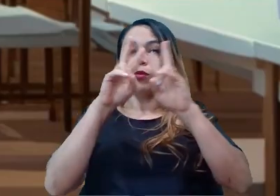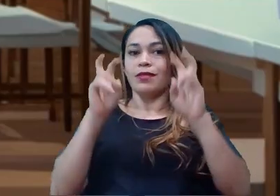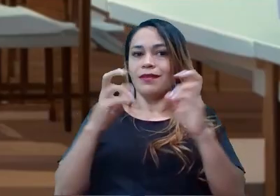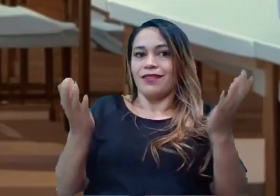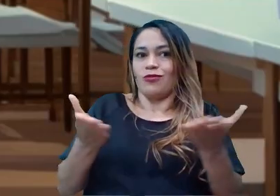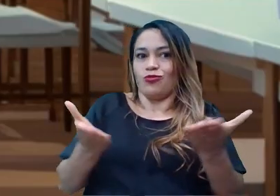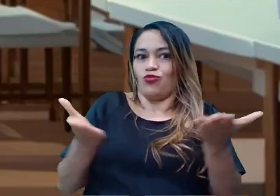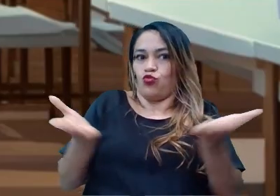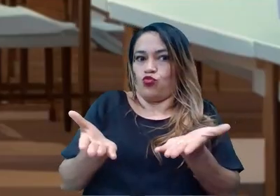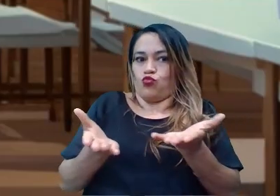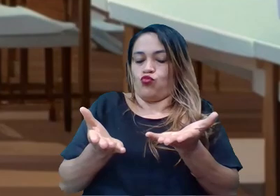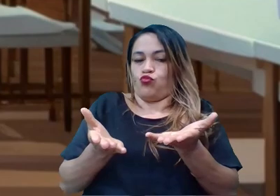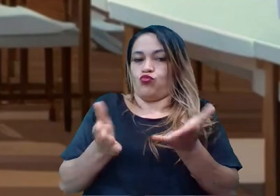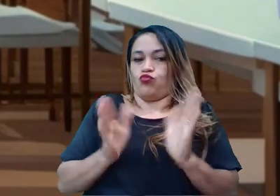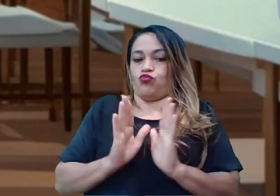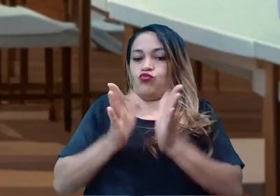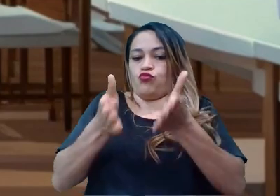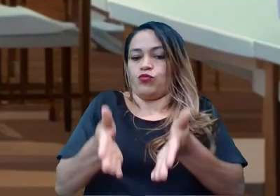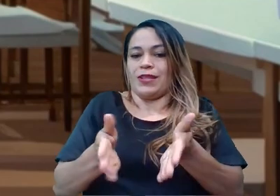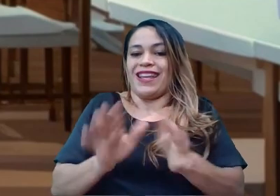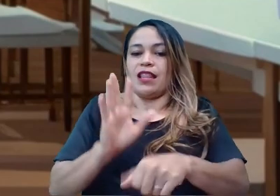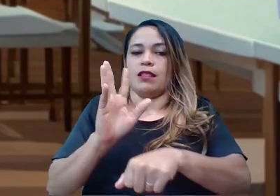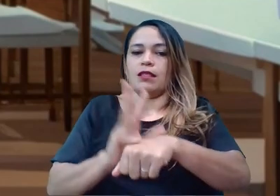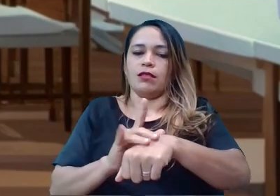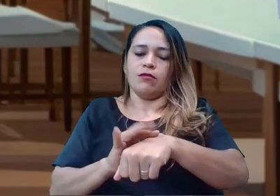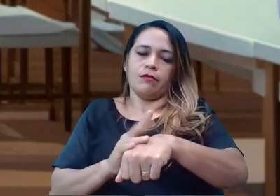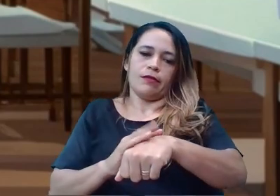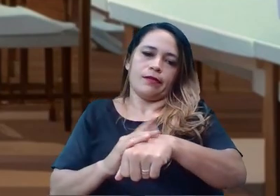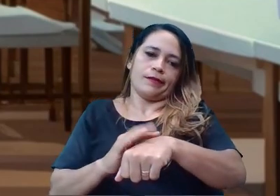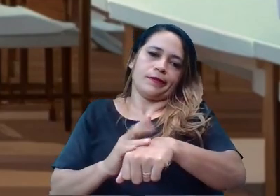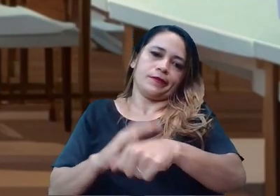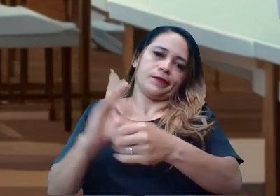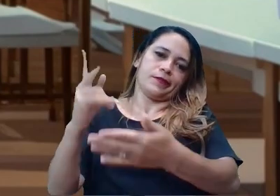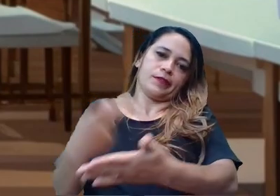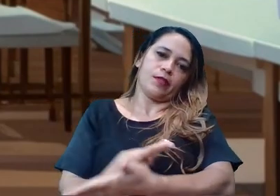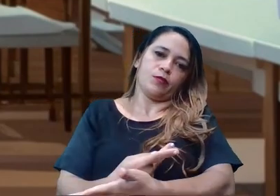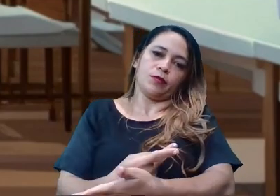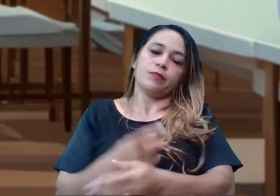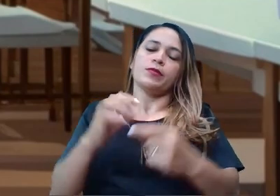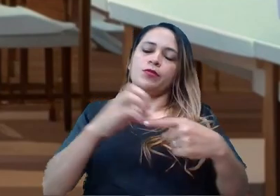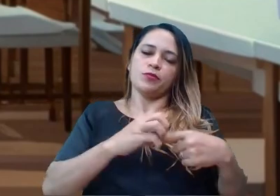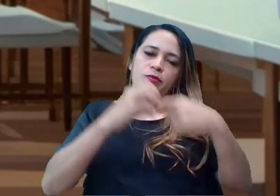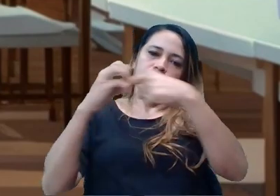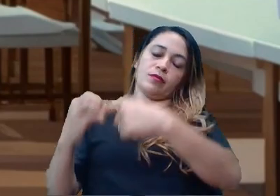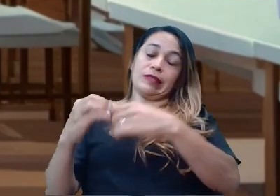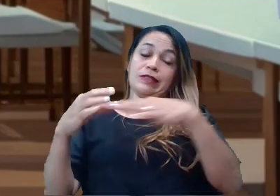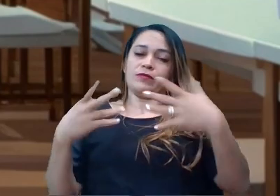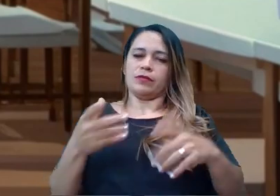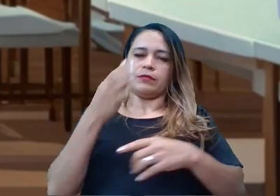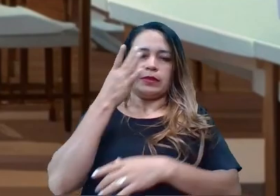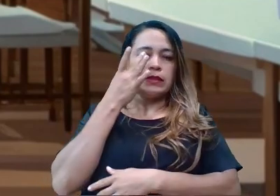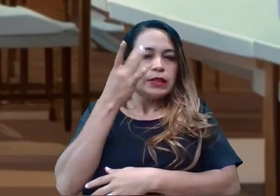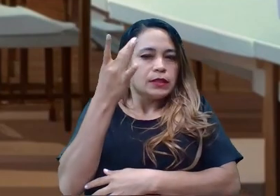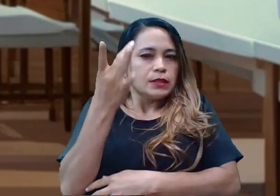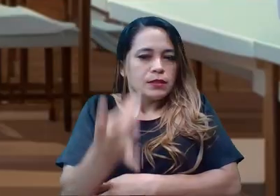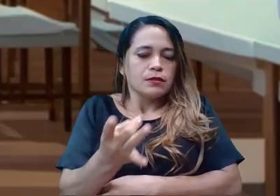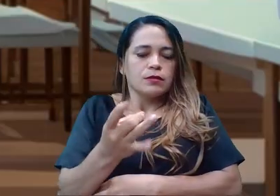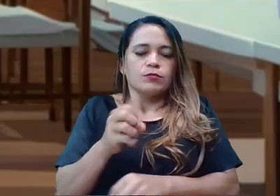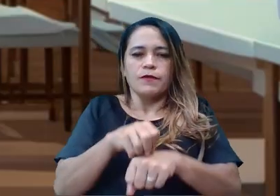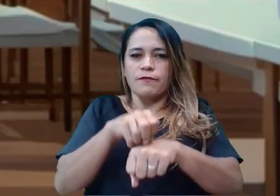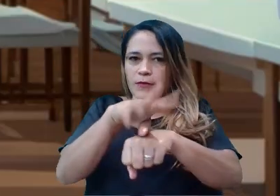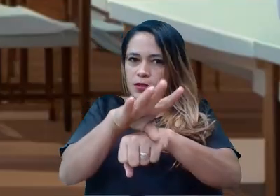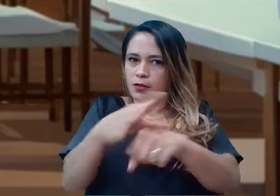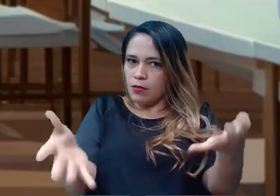hoje, especificamente, é falar então das doenças que são causadas pelo protozoário. E eu quero que você tenha muita atenção na informação que eu vou